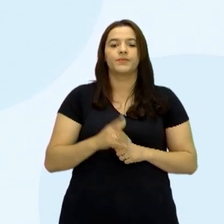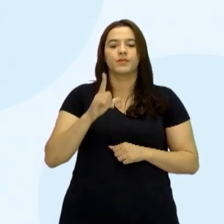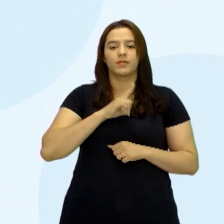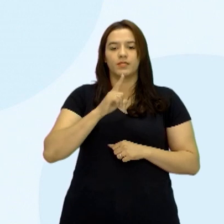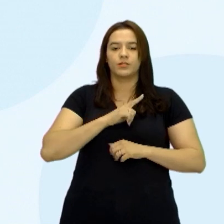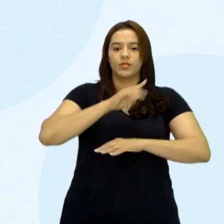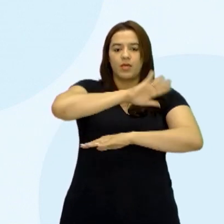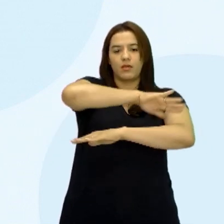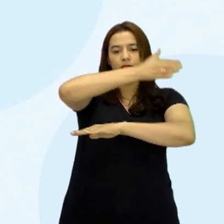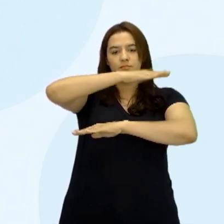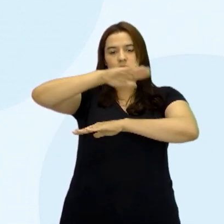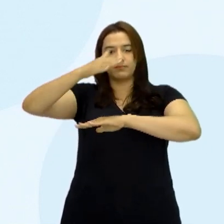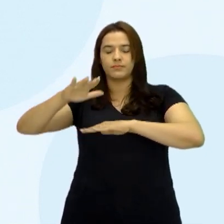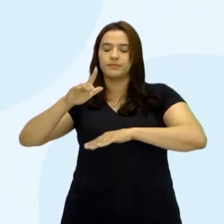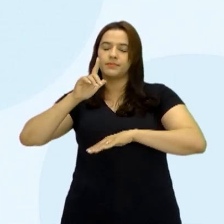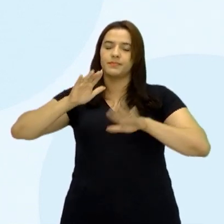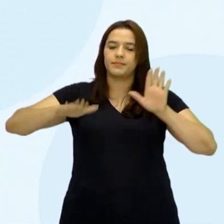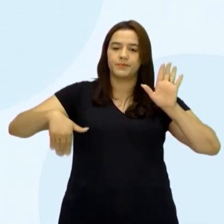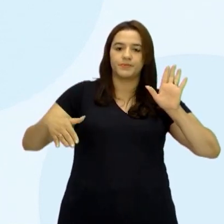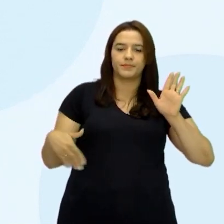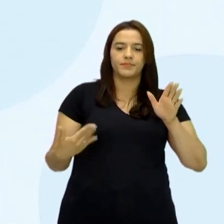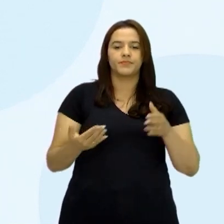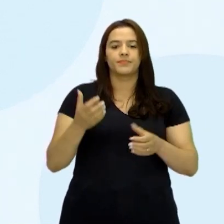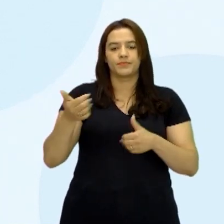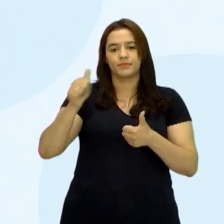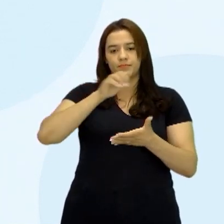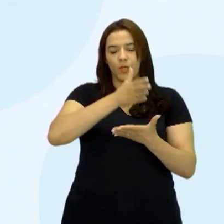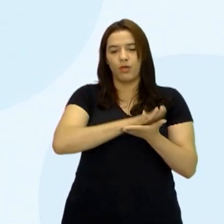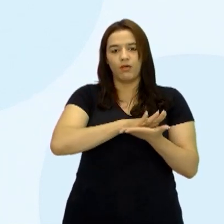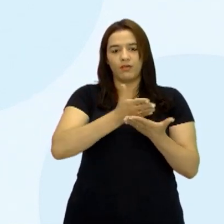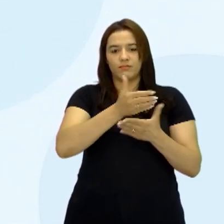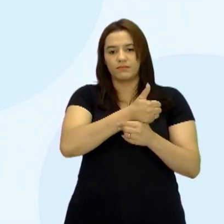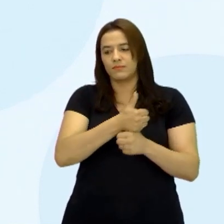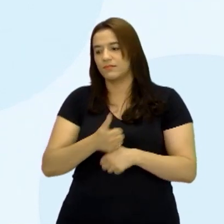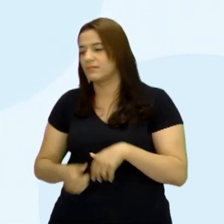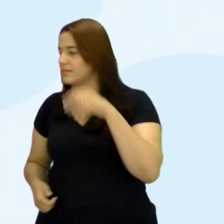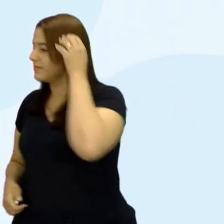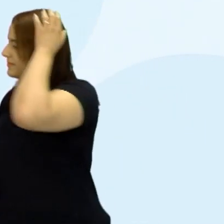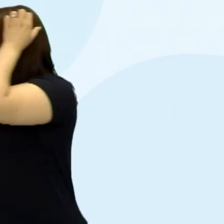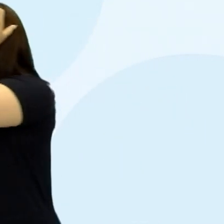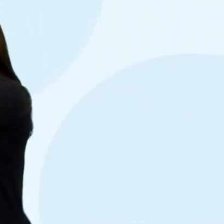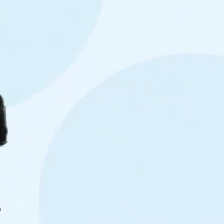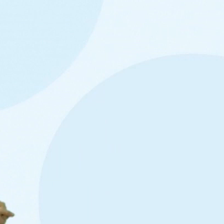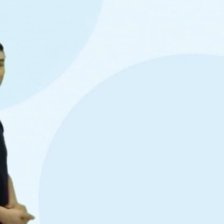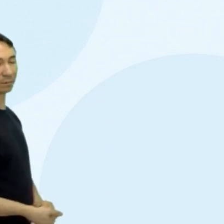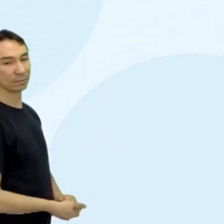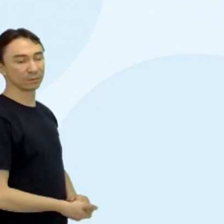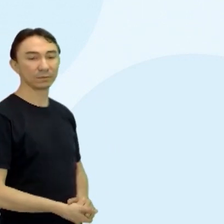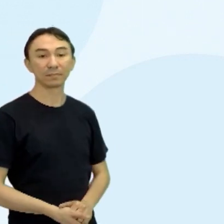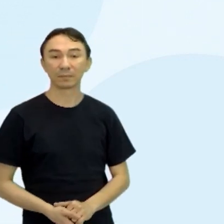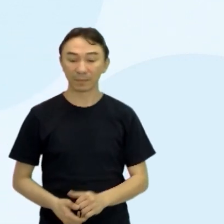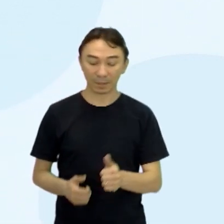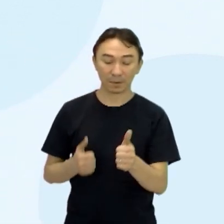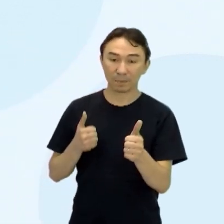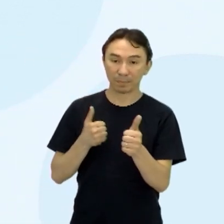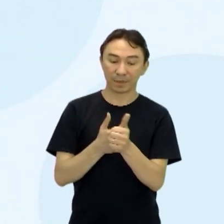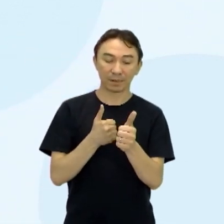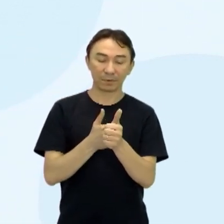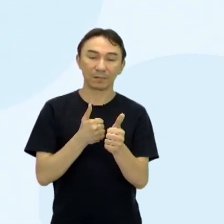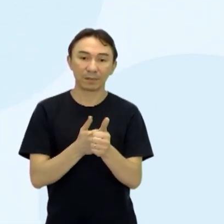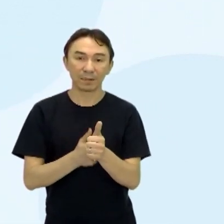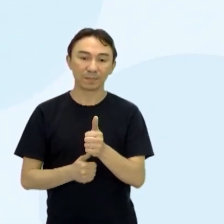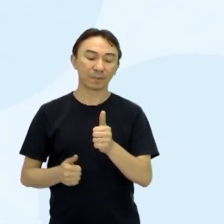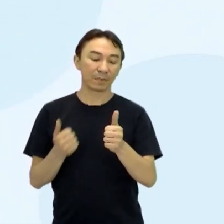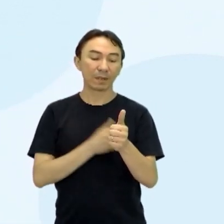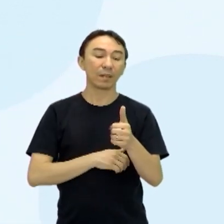Serra do Mar, né? E logicamente dentro aí da Mata Atlântica, né, que foi aí, né, que é, né, hoje o maior